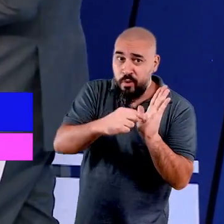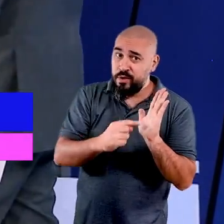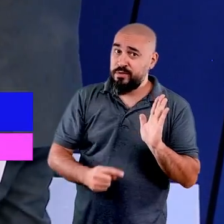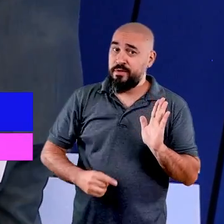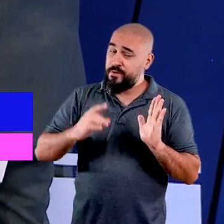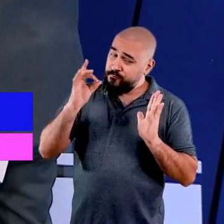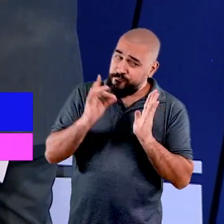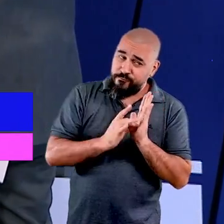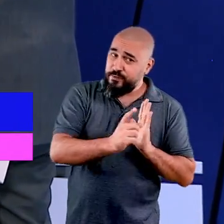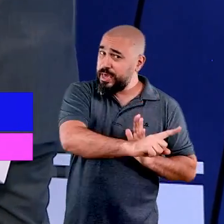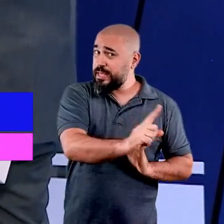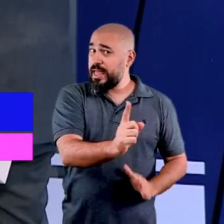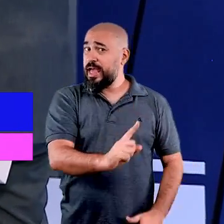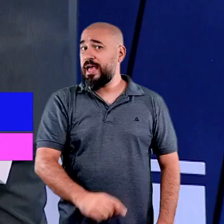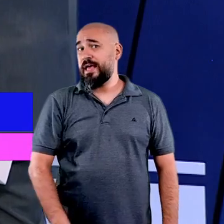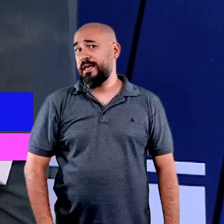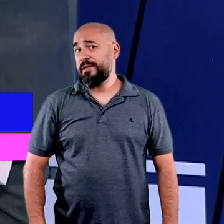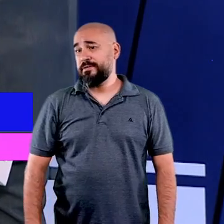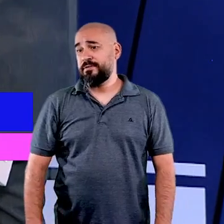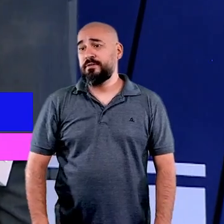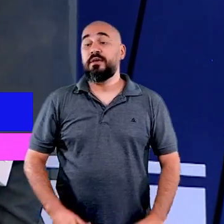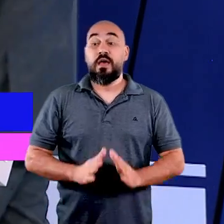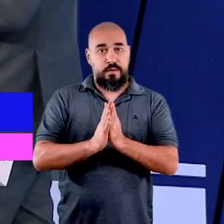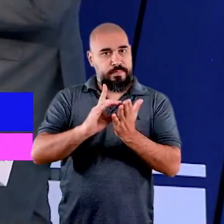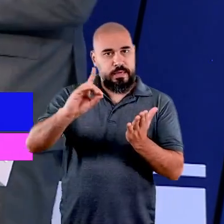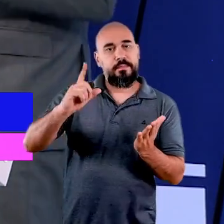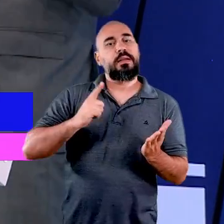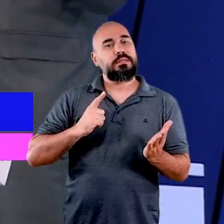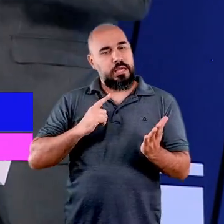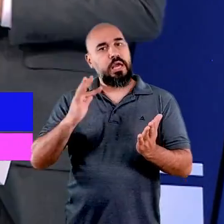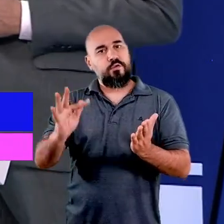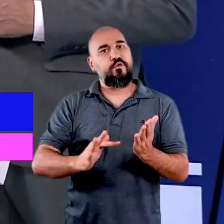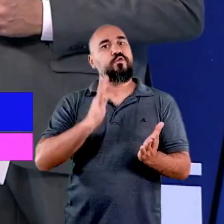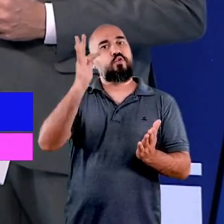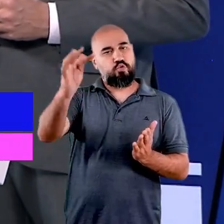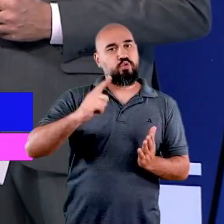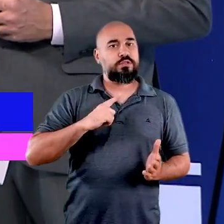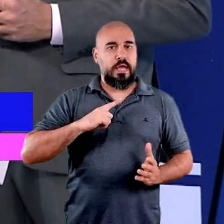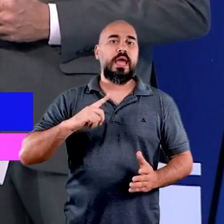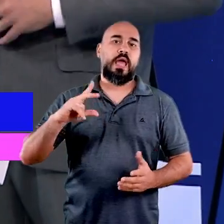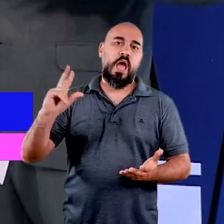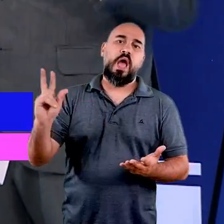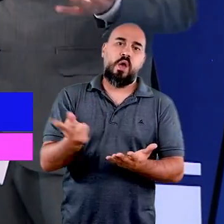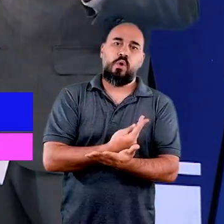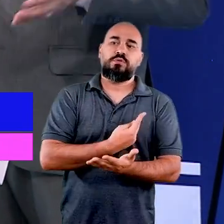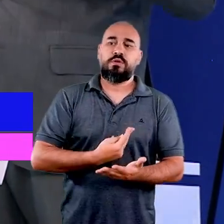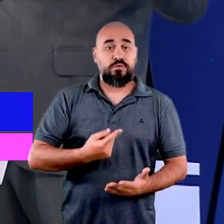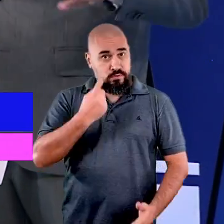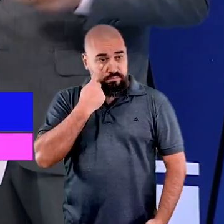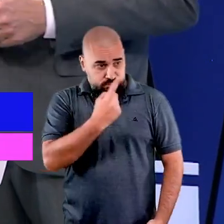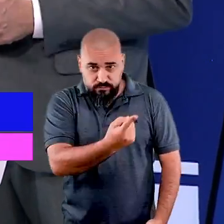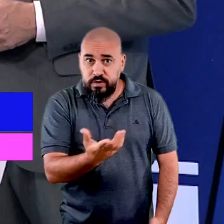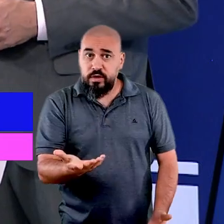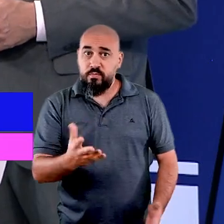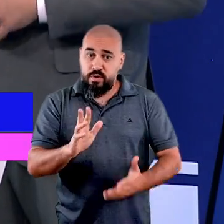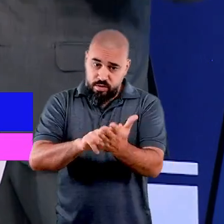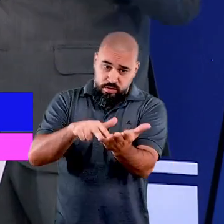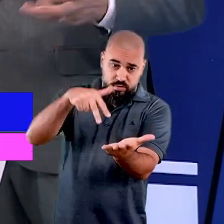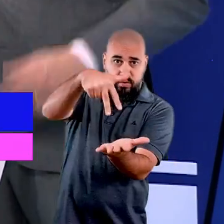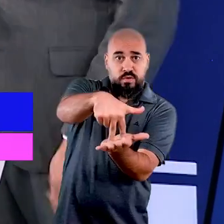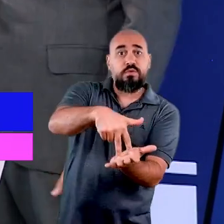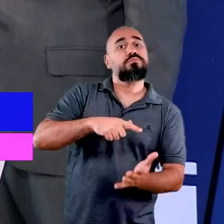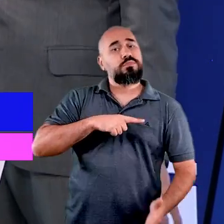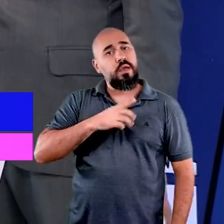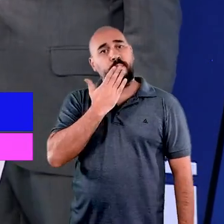Senhor, porque a Bíblia nos diz que existe algo além dessa vida. Claro que existe. Nós já vimos isso, a ressurreição. Há